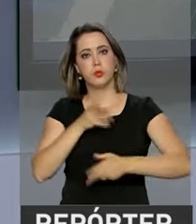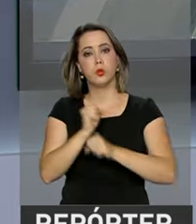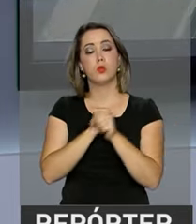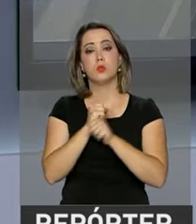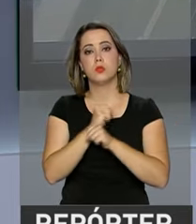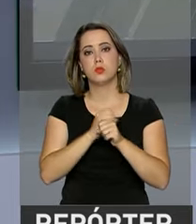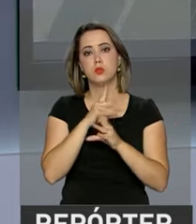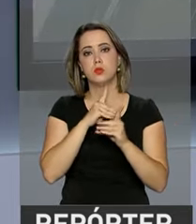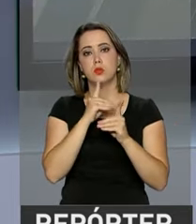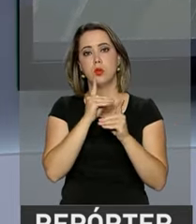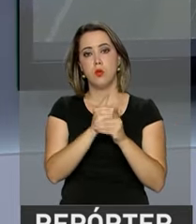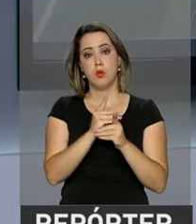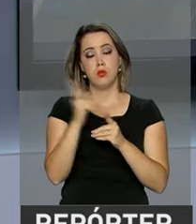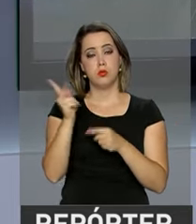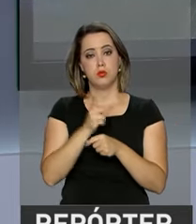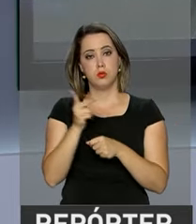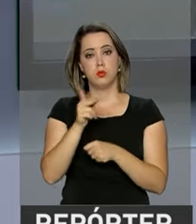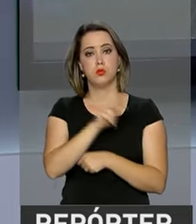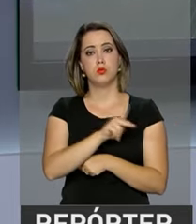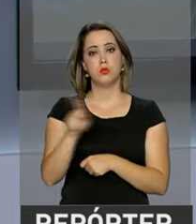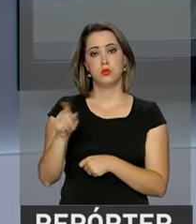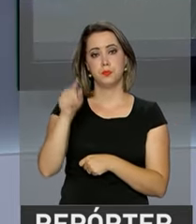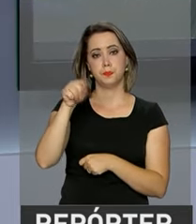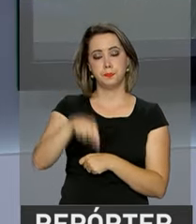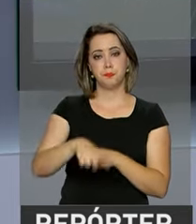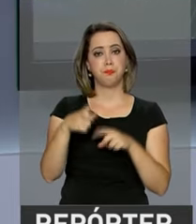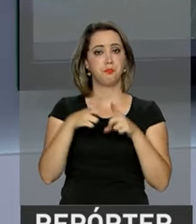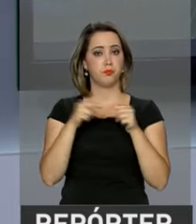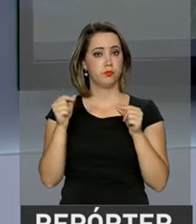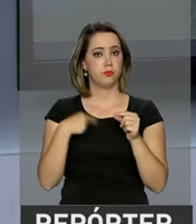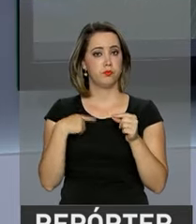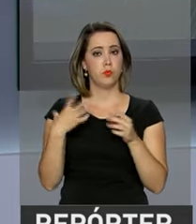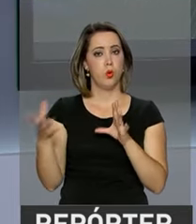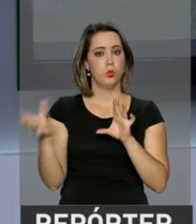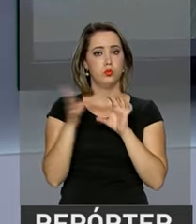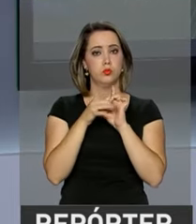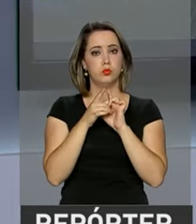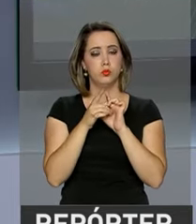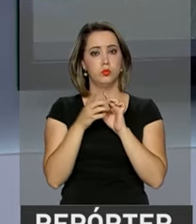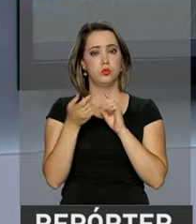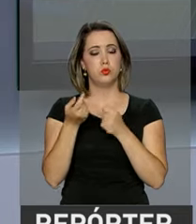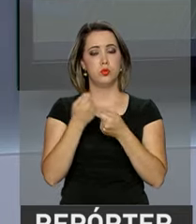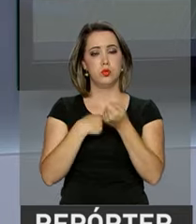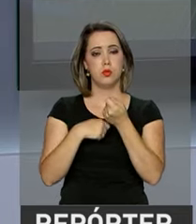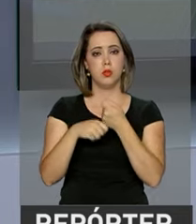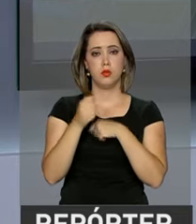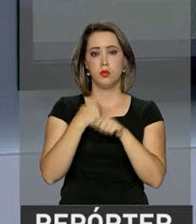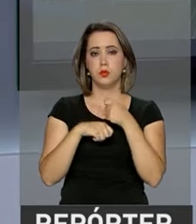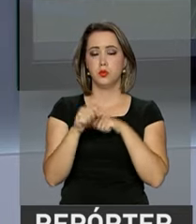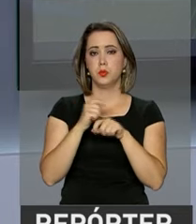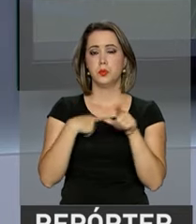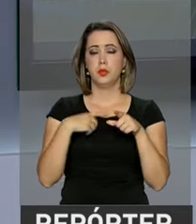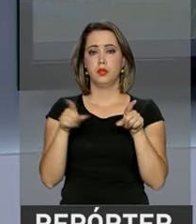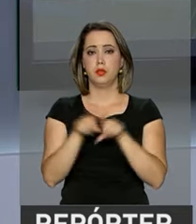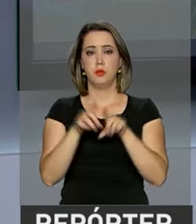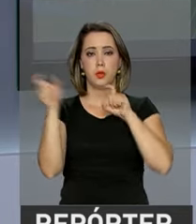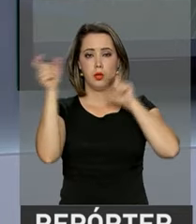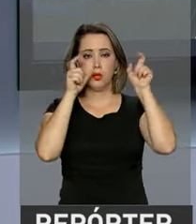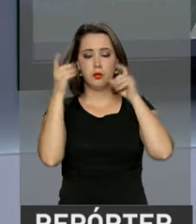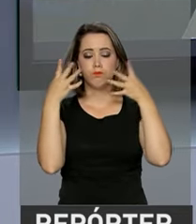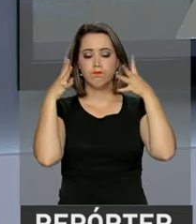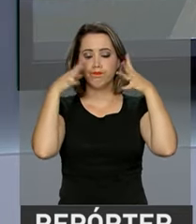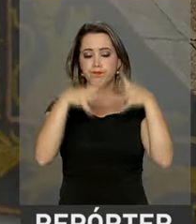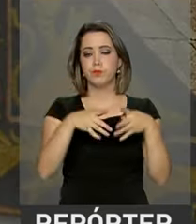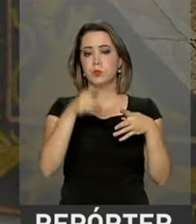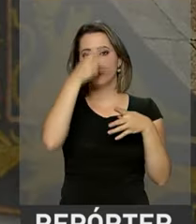os presidentes Rajoy e Michel Temer, aqui em Brasília, deve estreitar as relações econômicas e atrair mais investimento para o